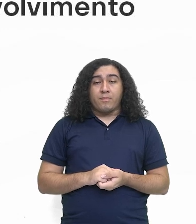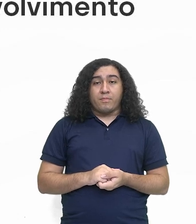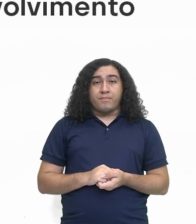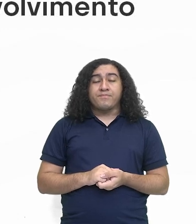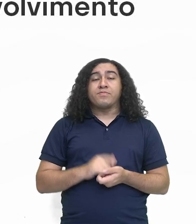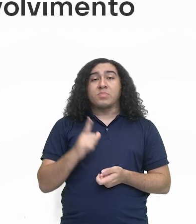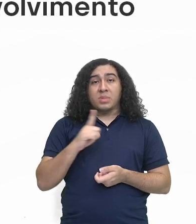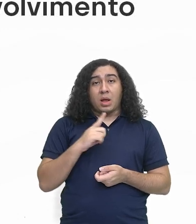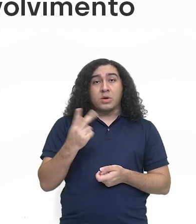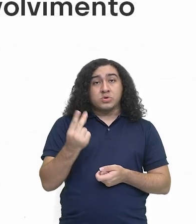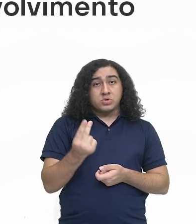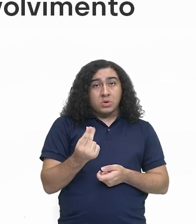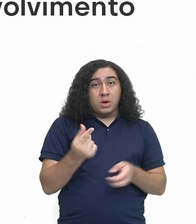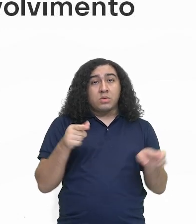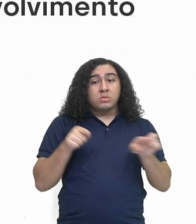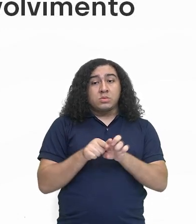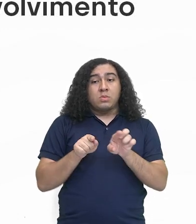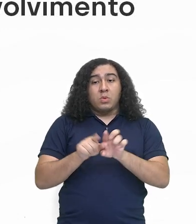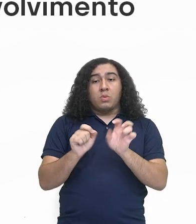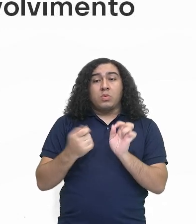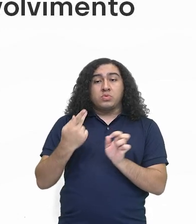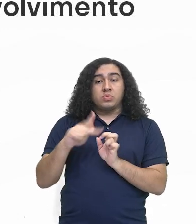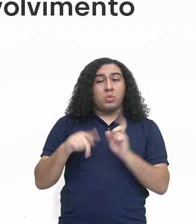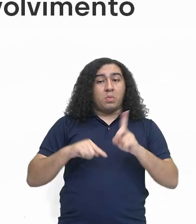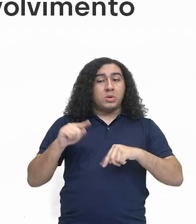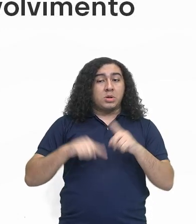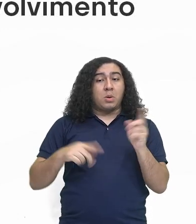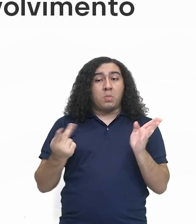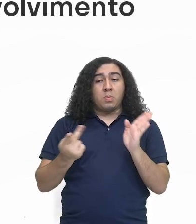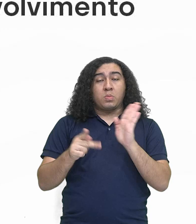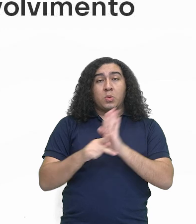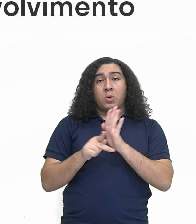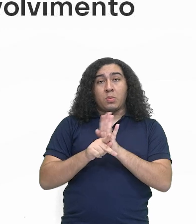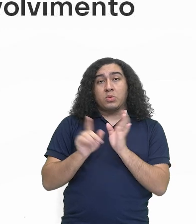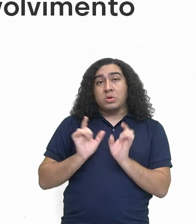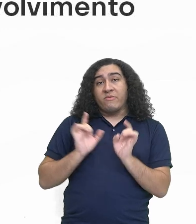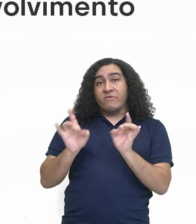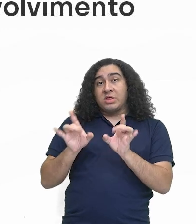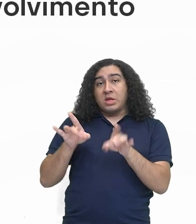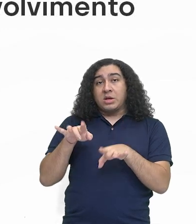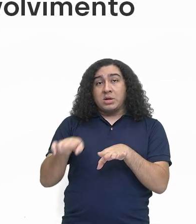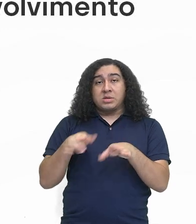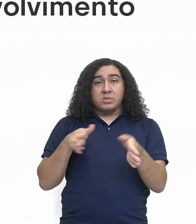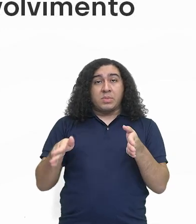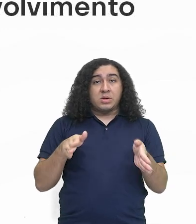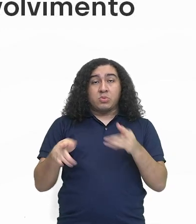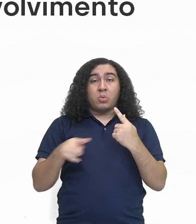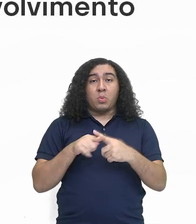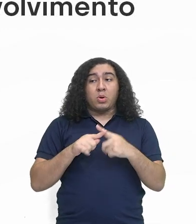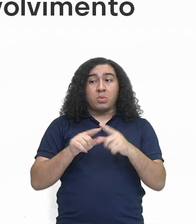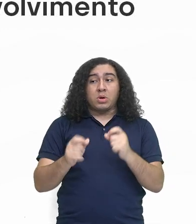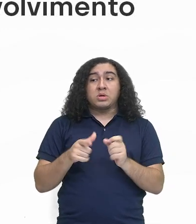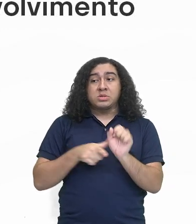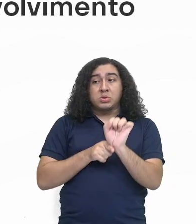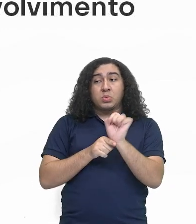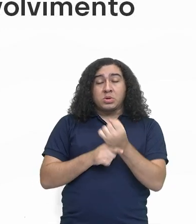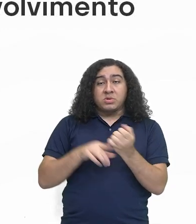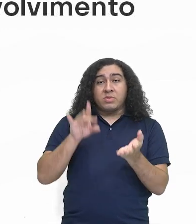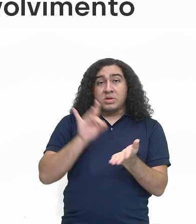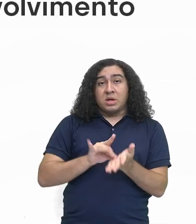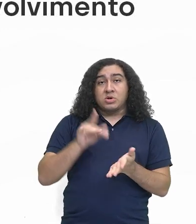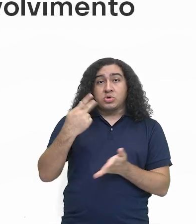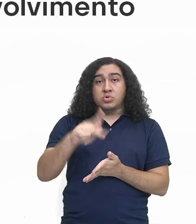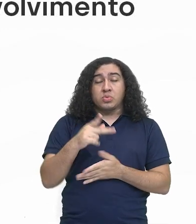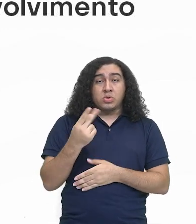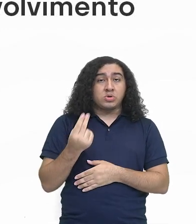muitos recursos e também ali os seus produtos para serem vendidos nesse movimento, justamente para garantir ali a